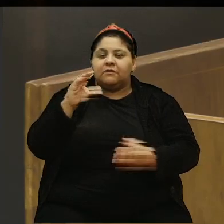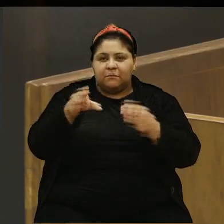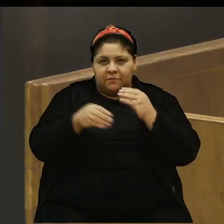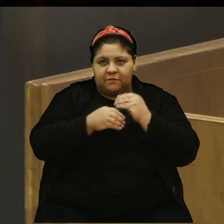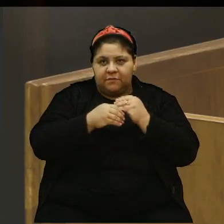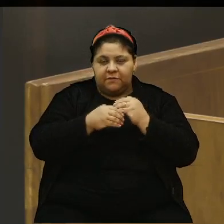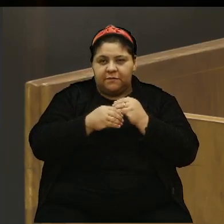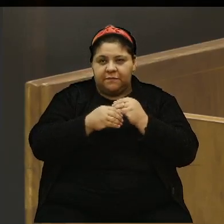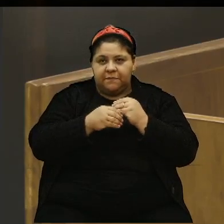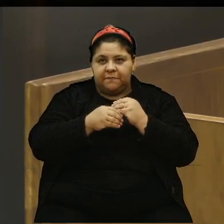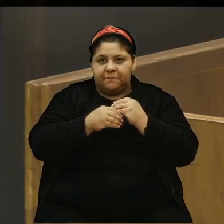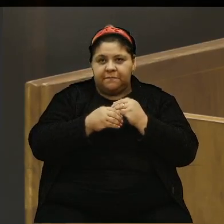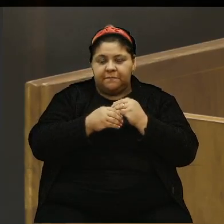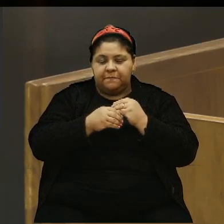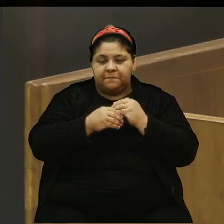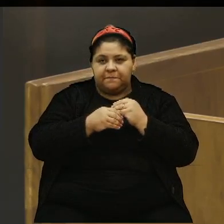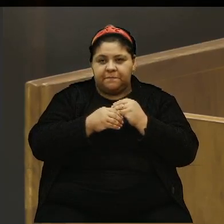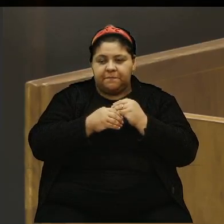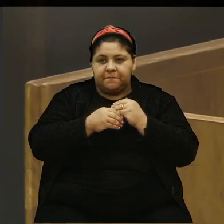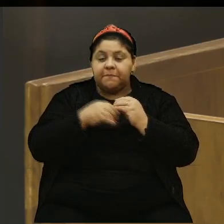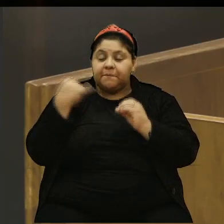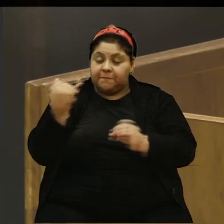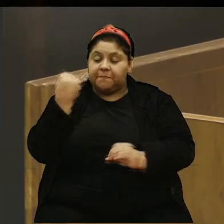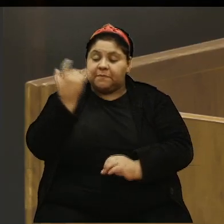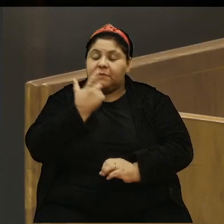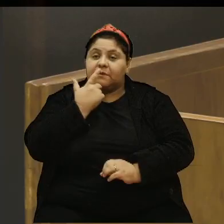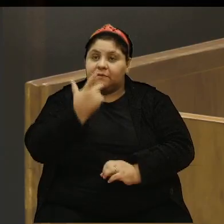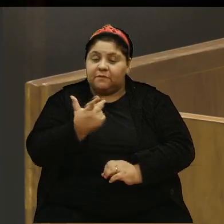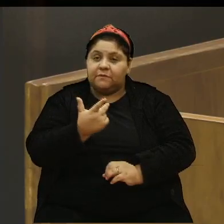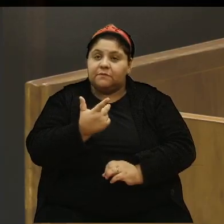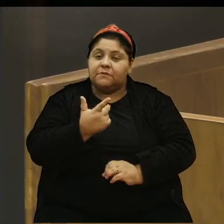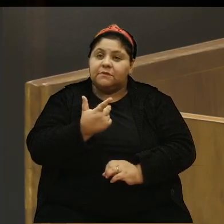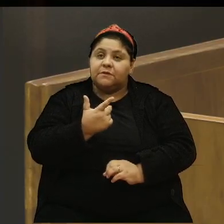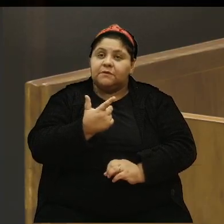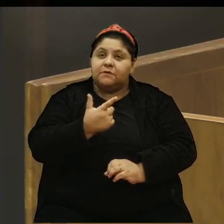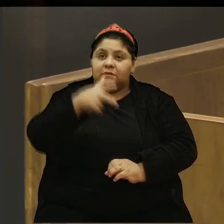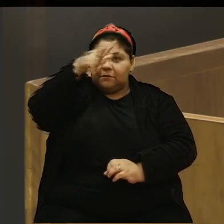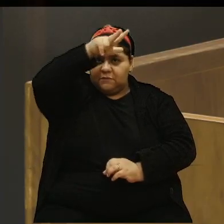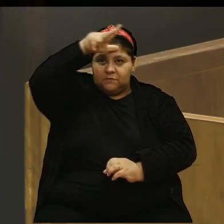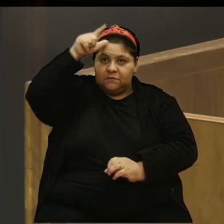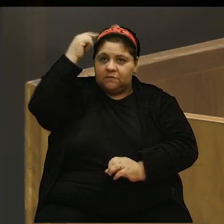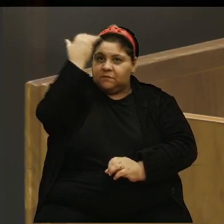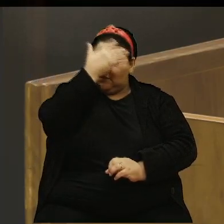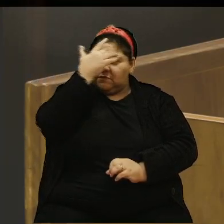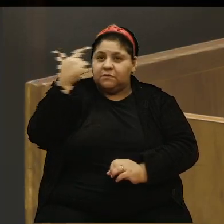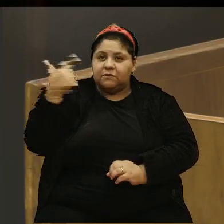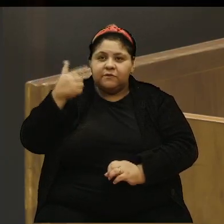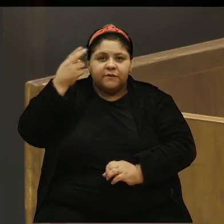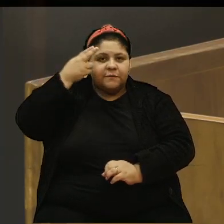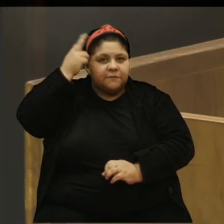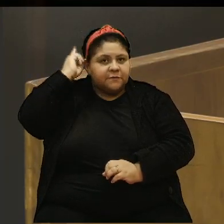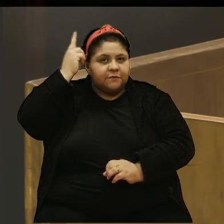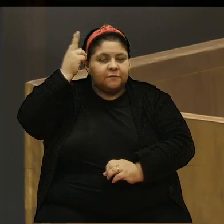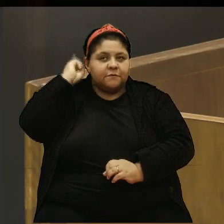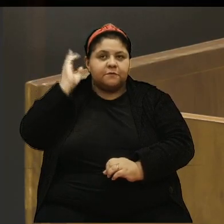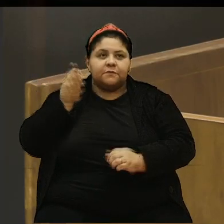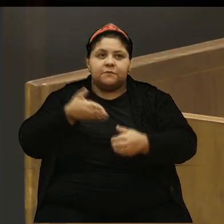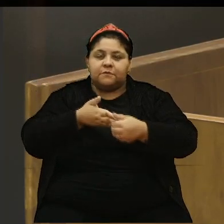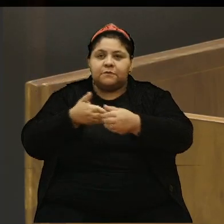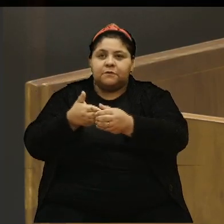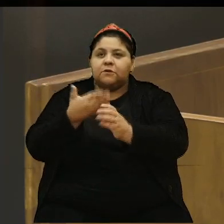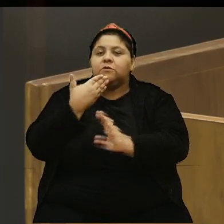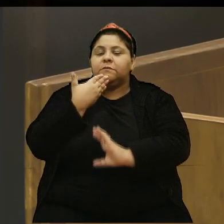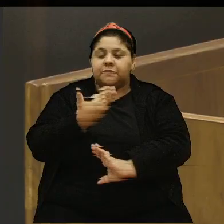Só um momento, já, lhe concedo. E é importante ressaltar também a questão do prefeito Adiló e do vice Nésimo, né? Que foi uma orientação deles, uma